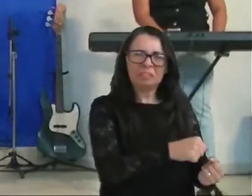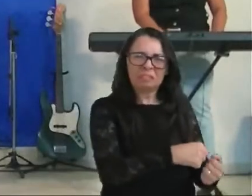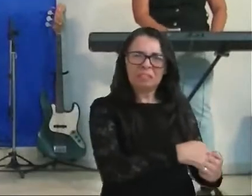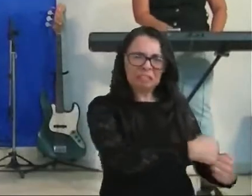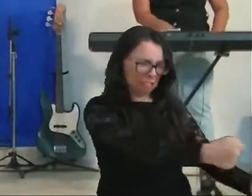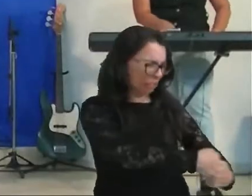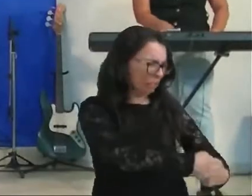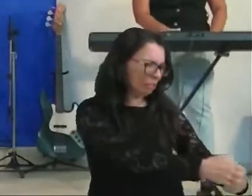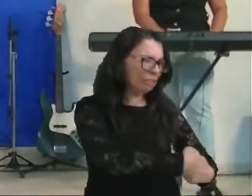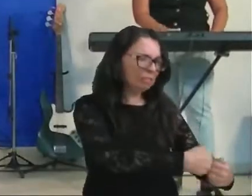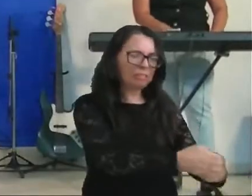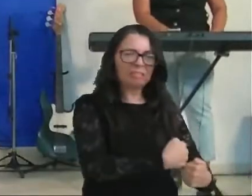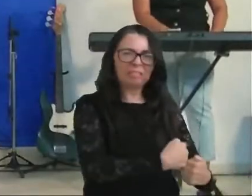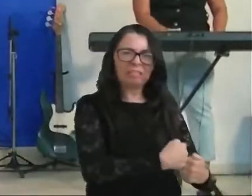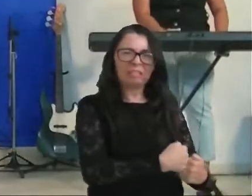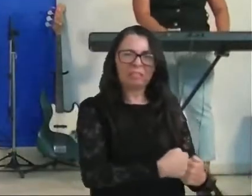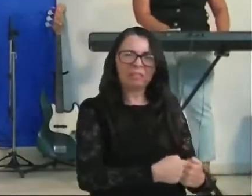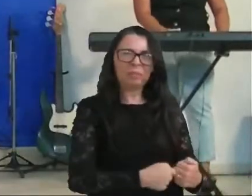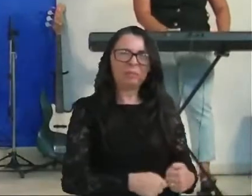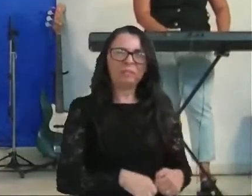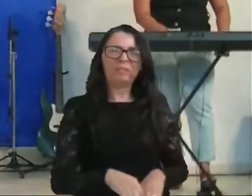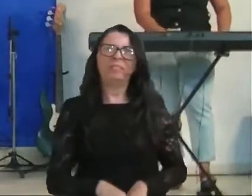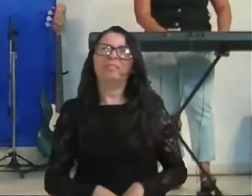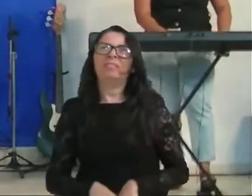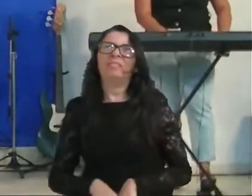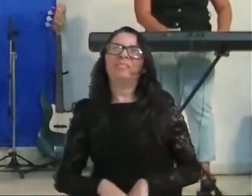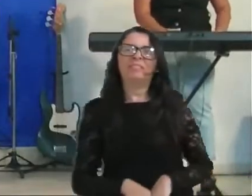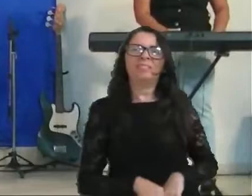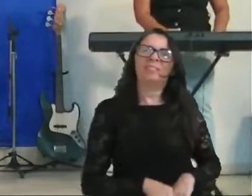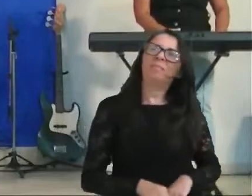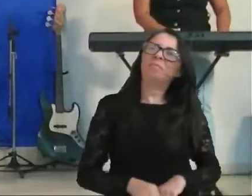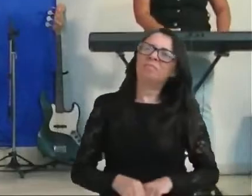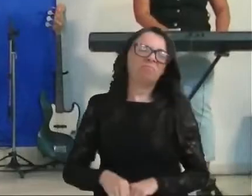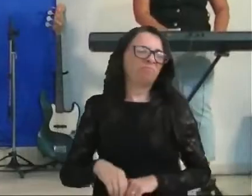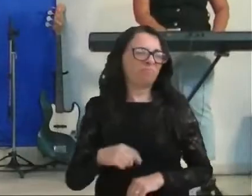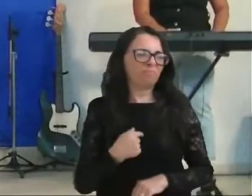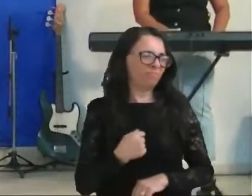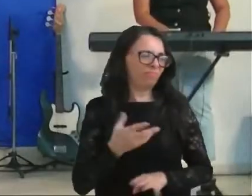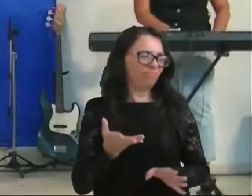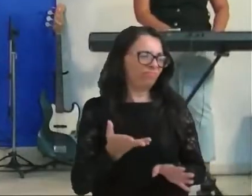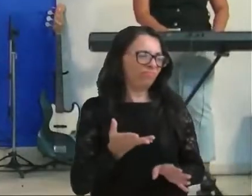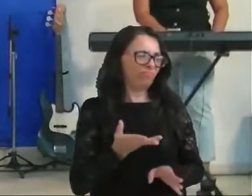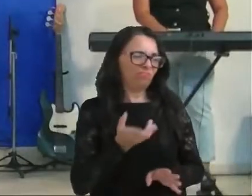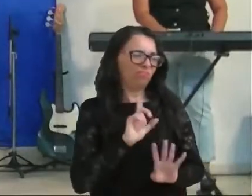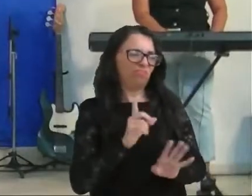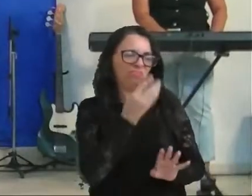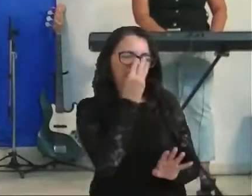revestirá do teu poder, rompendo em fé.